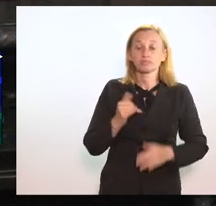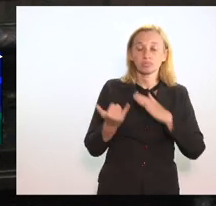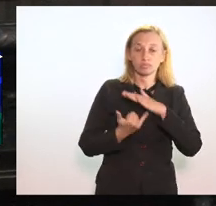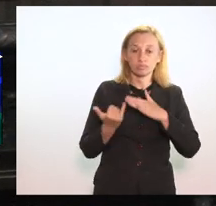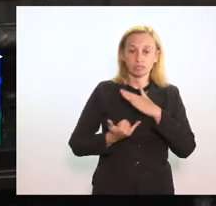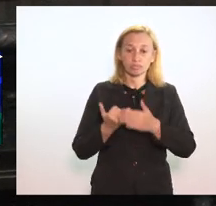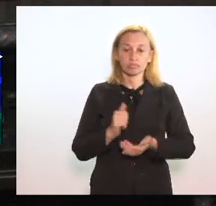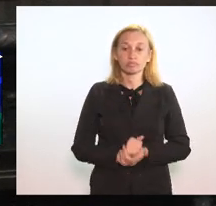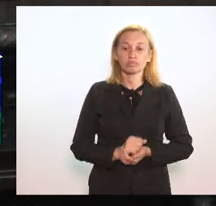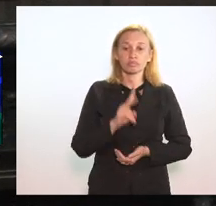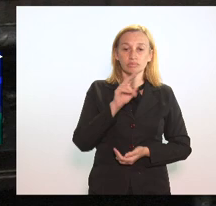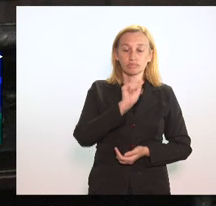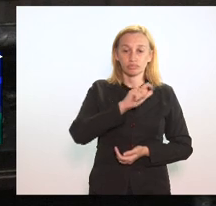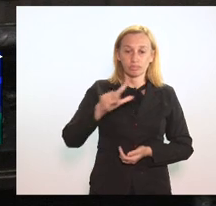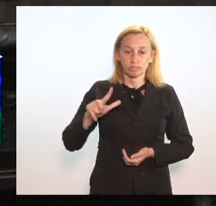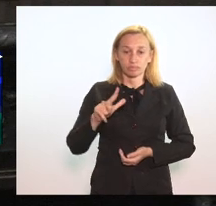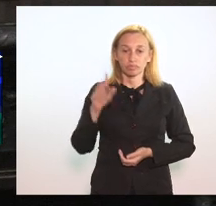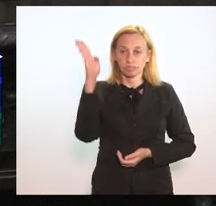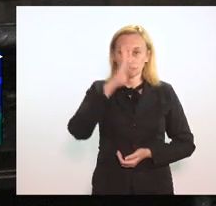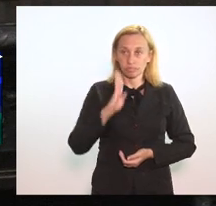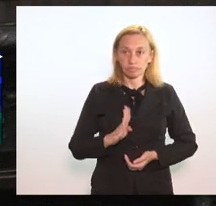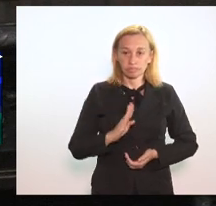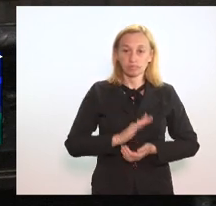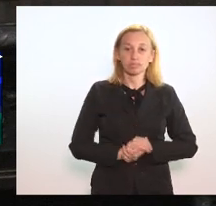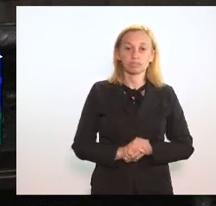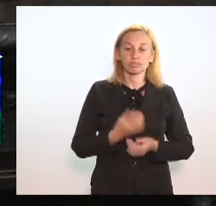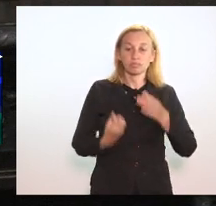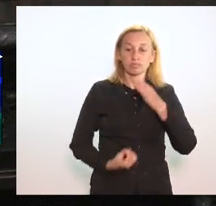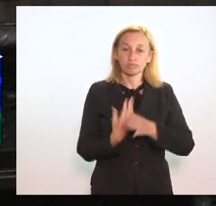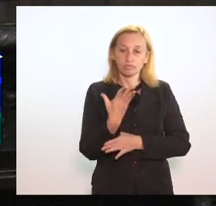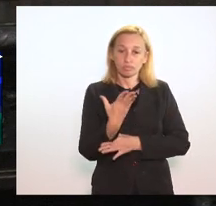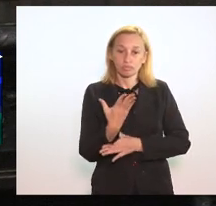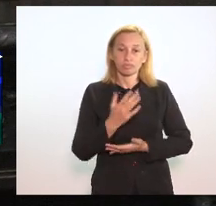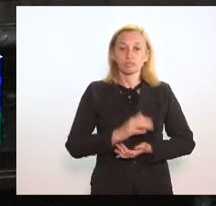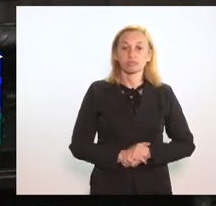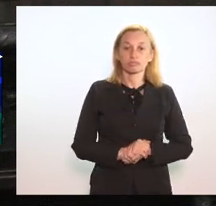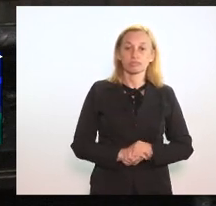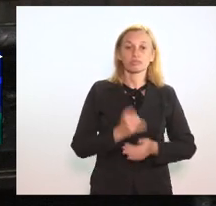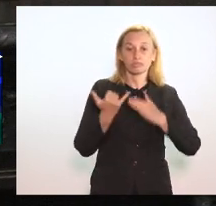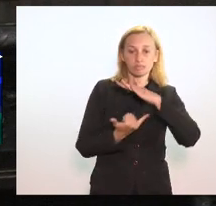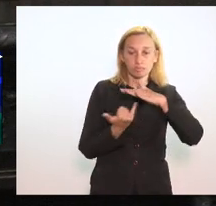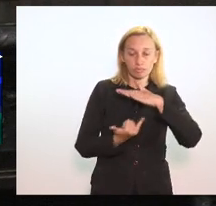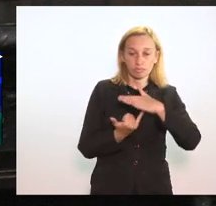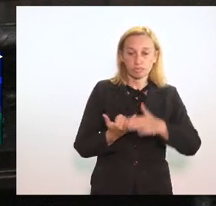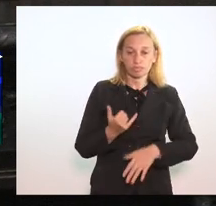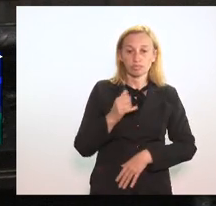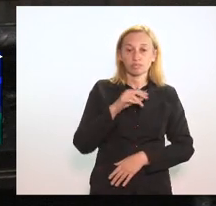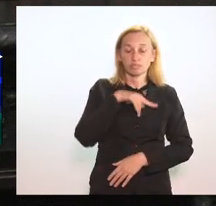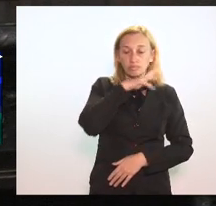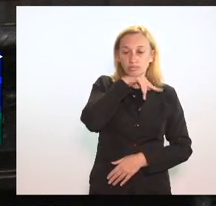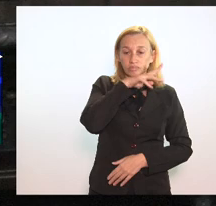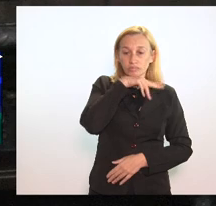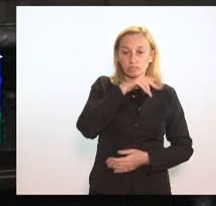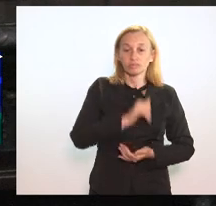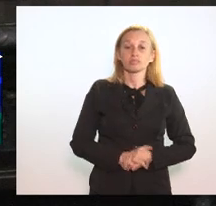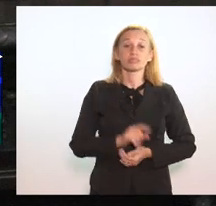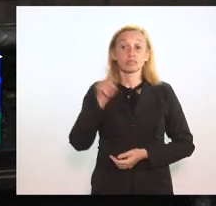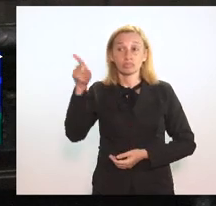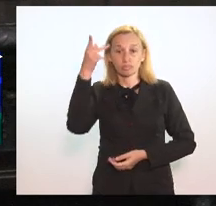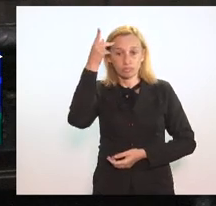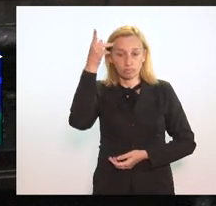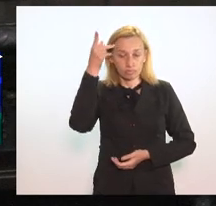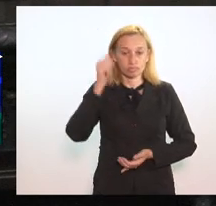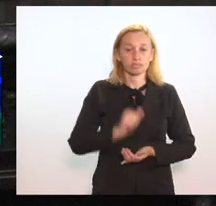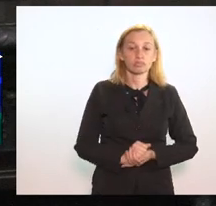fundado pelo Vital Brasil o tipo do instituto por exemplo em São